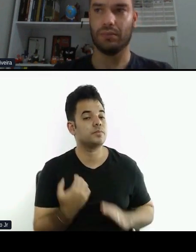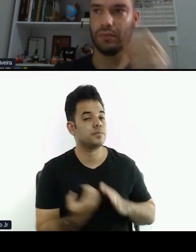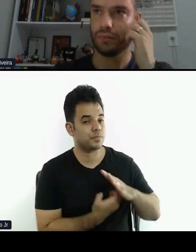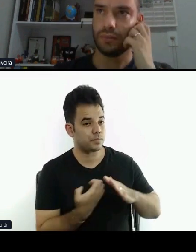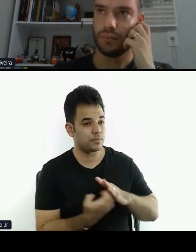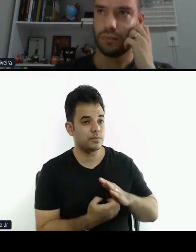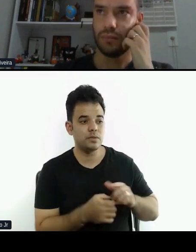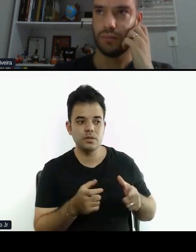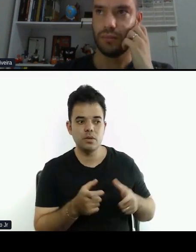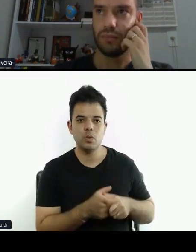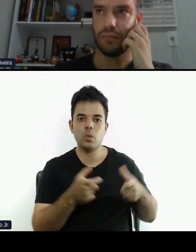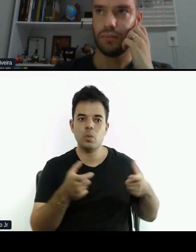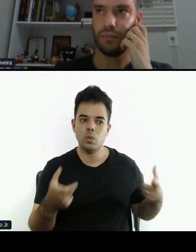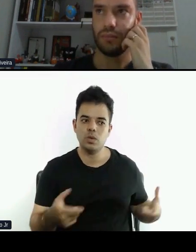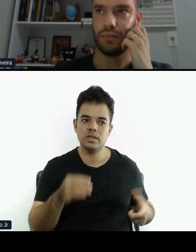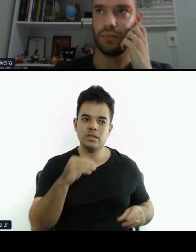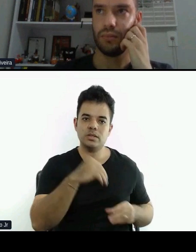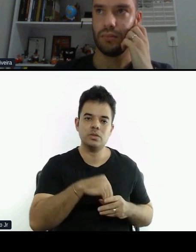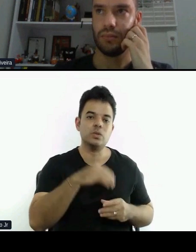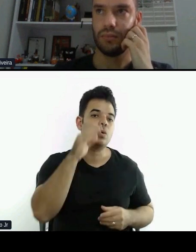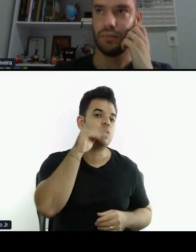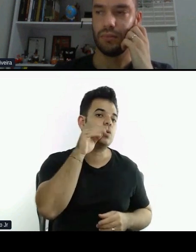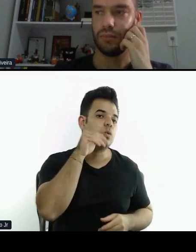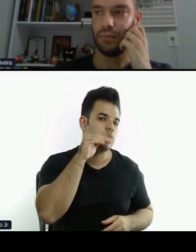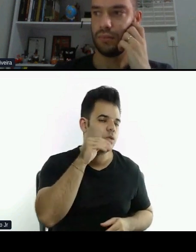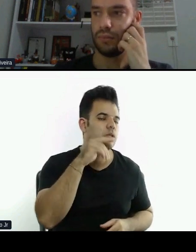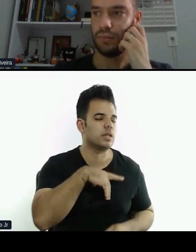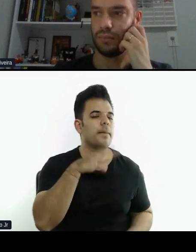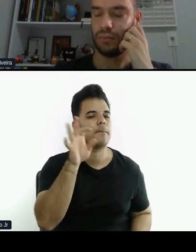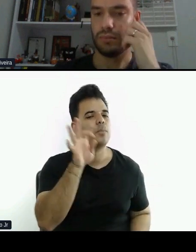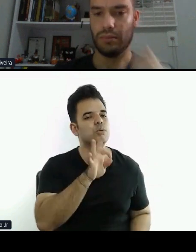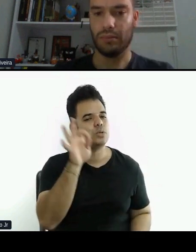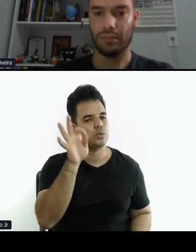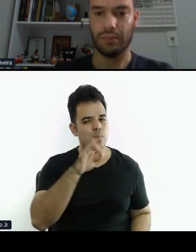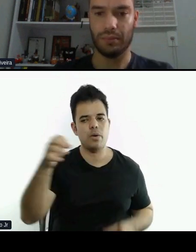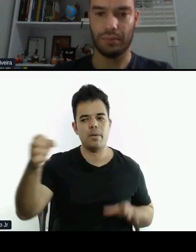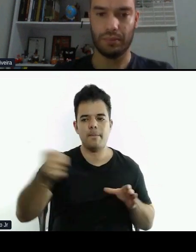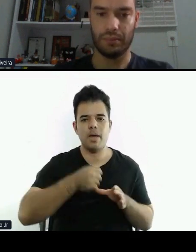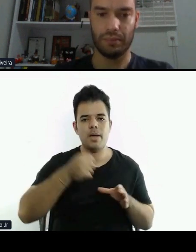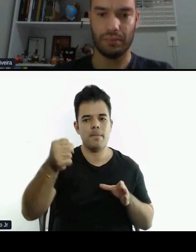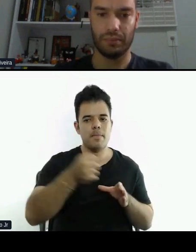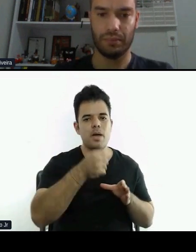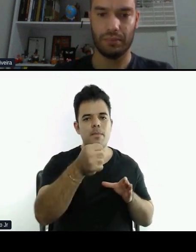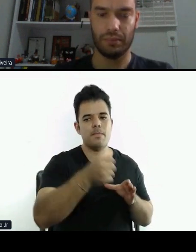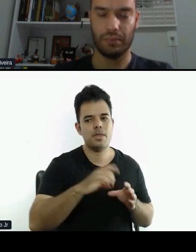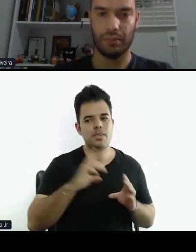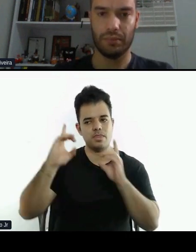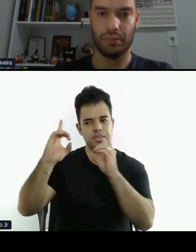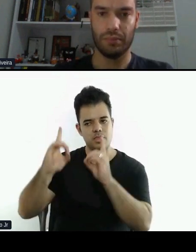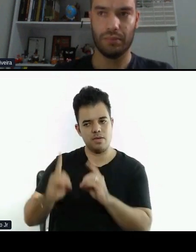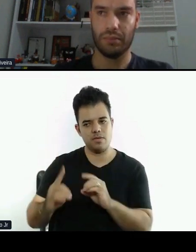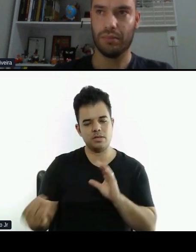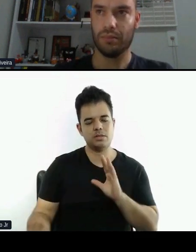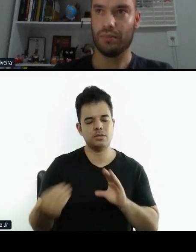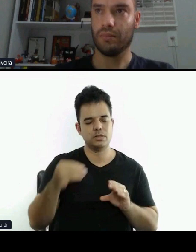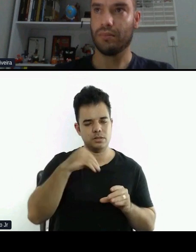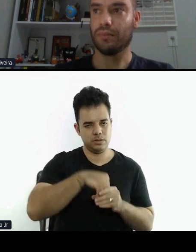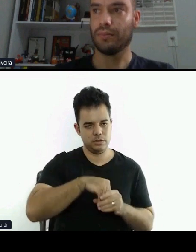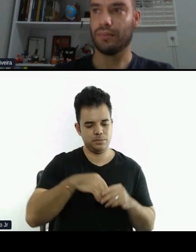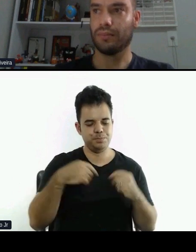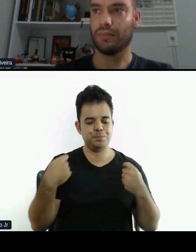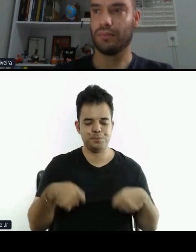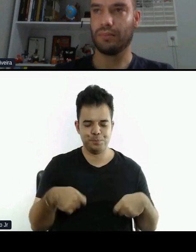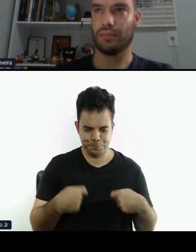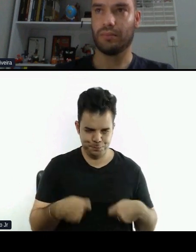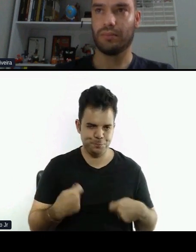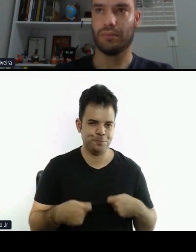funcionários, você tem um percentual que deveria ser ter de pessoas com deficiência.